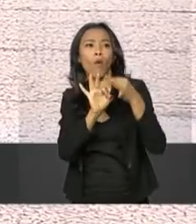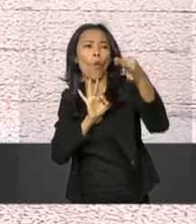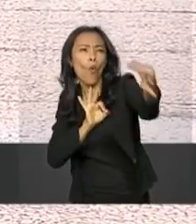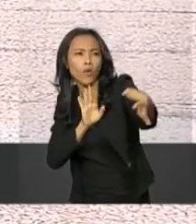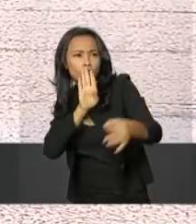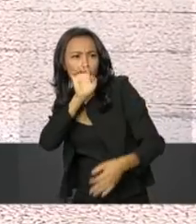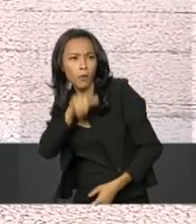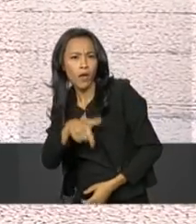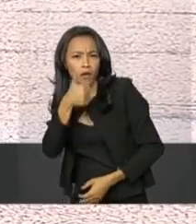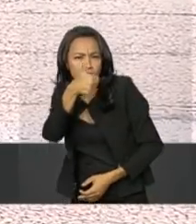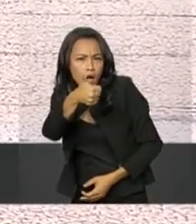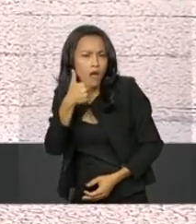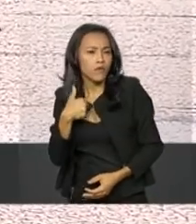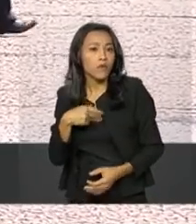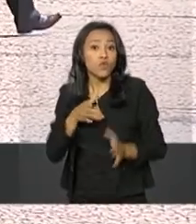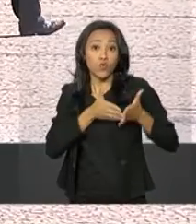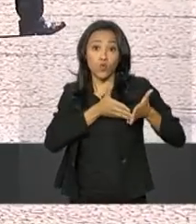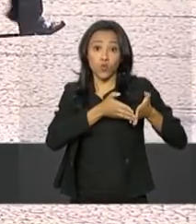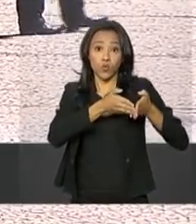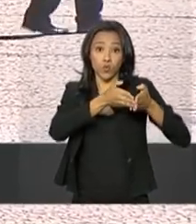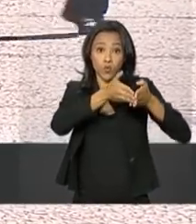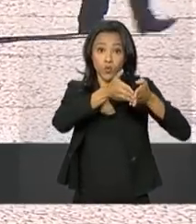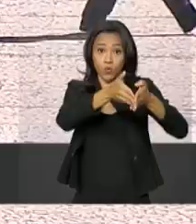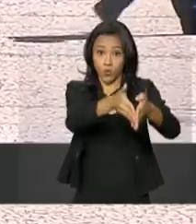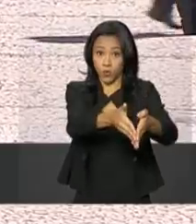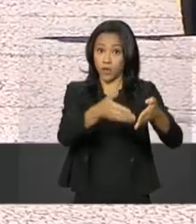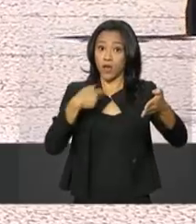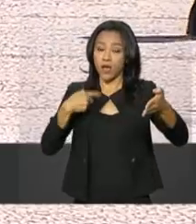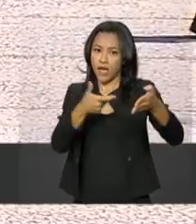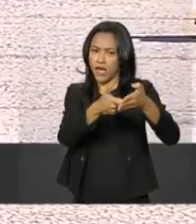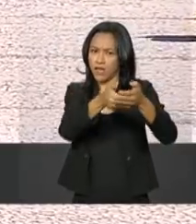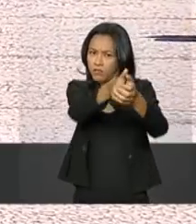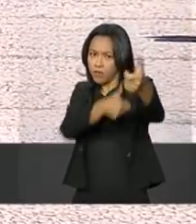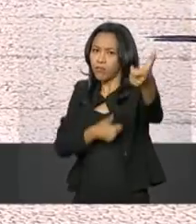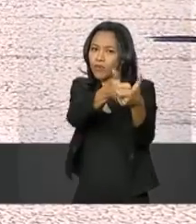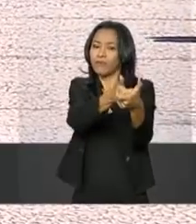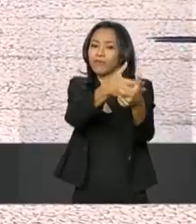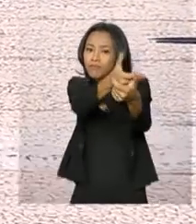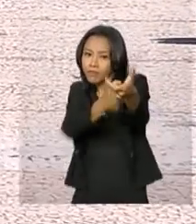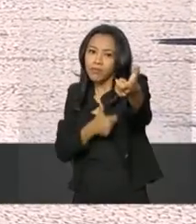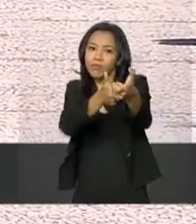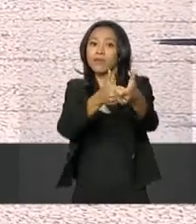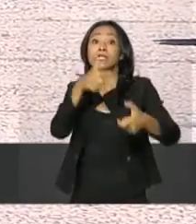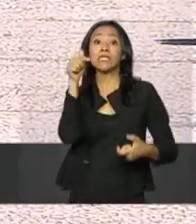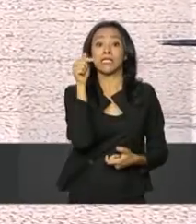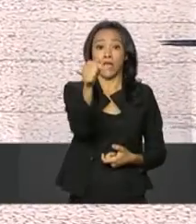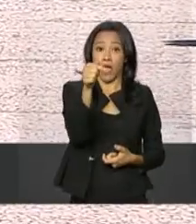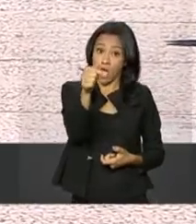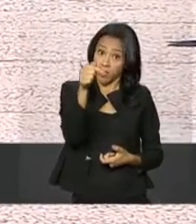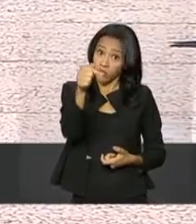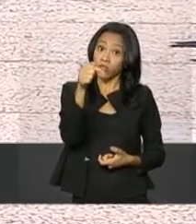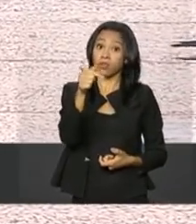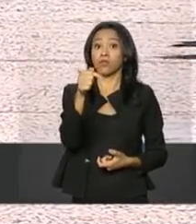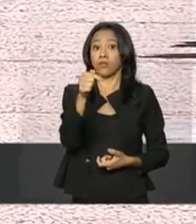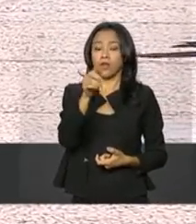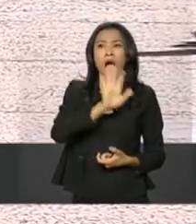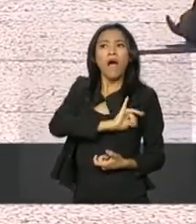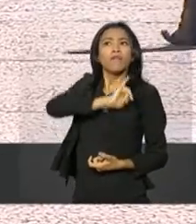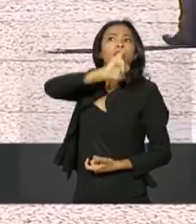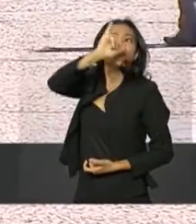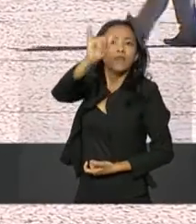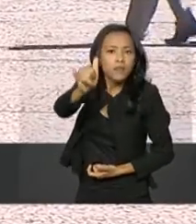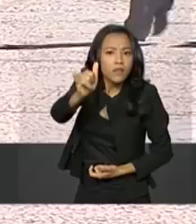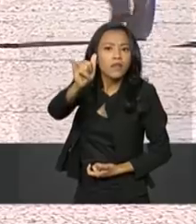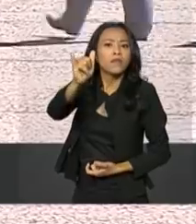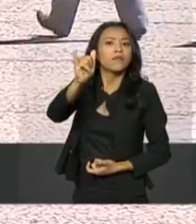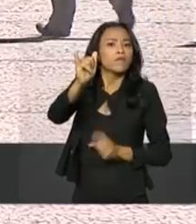bem com terra, os navios faziam um tiro de 7 salvas de canhões para a terra. E por